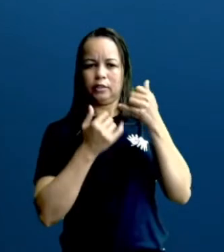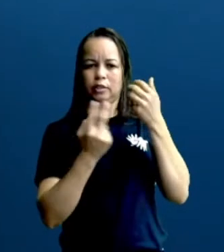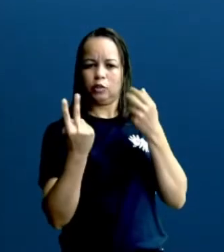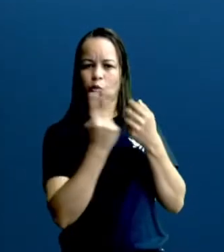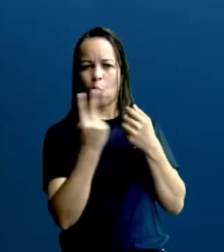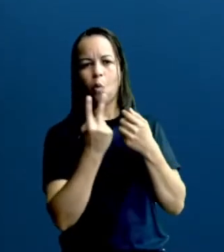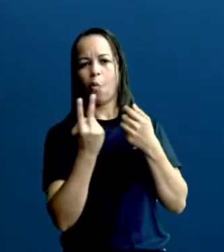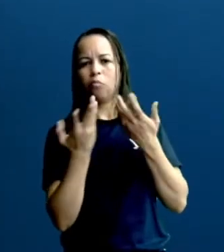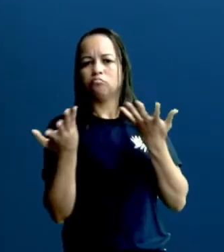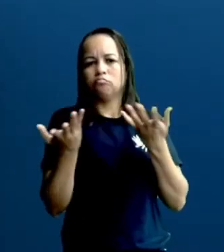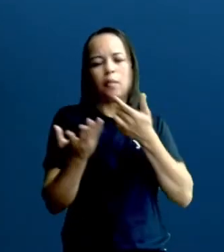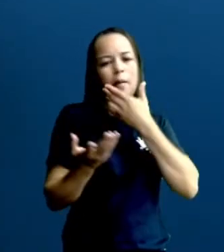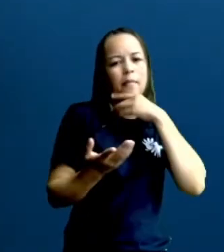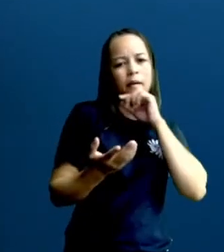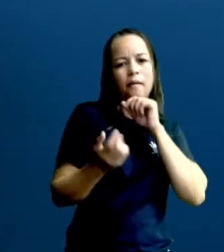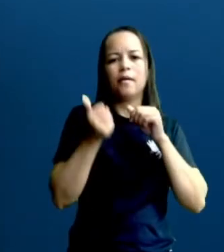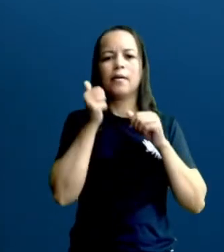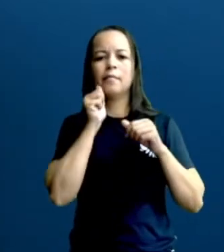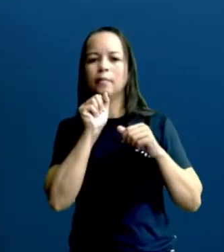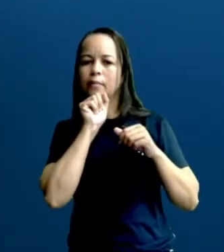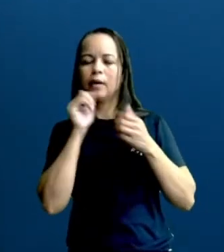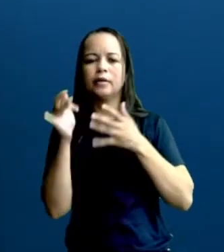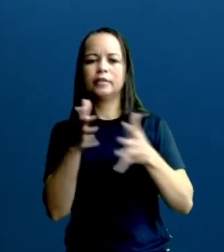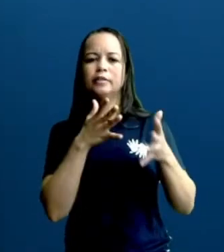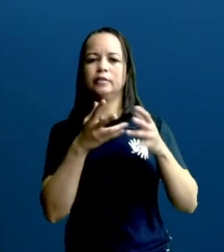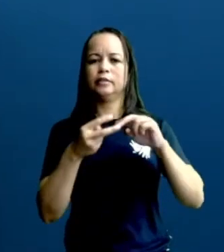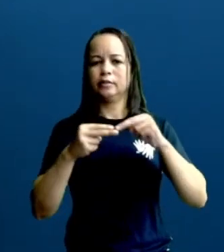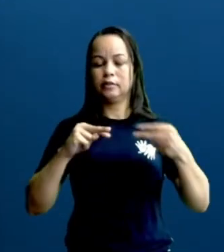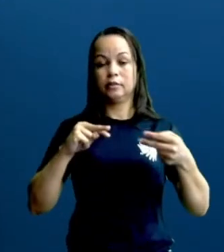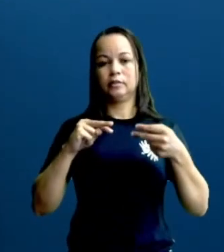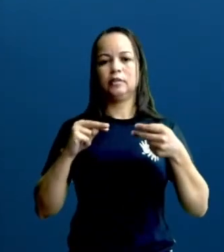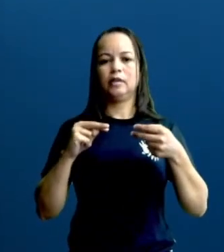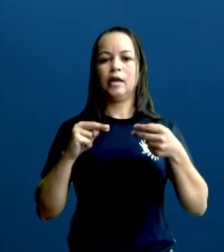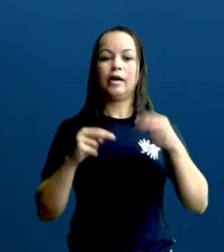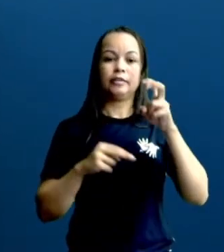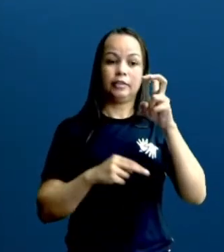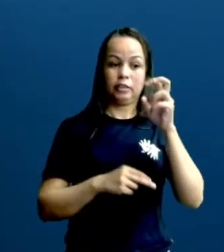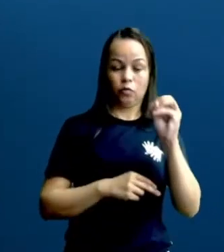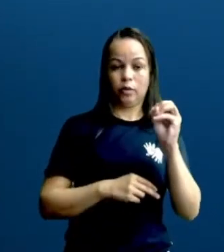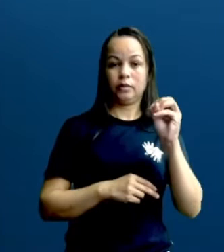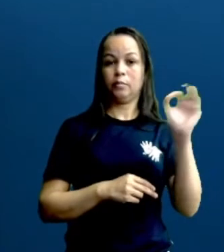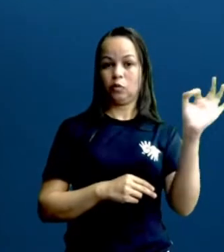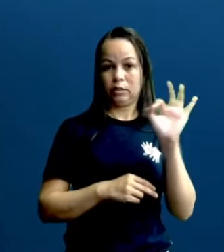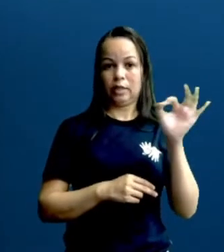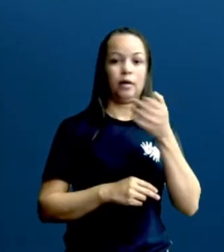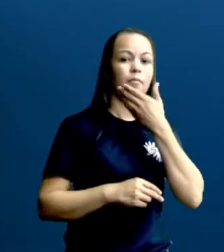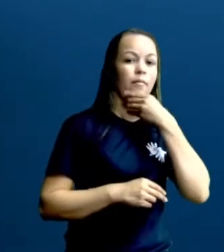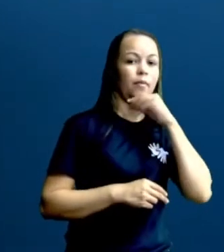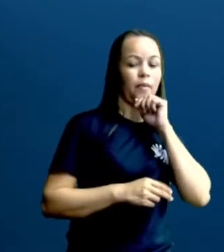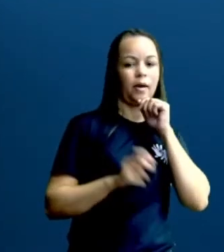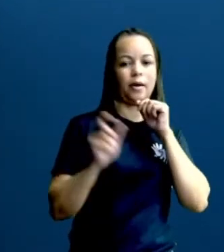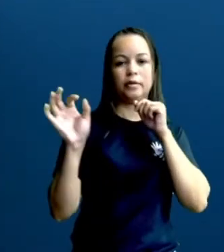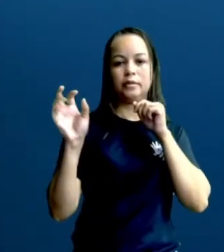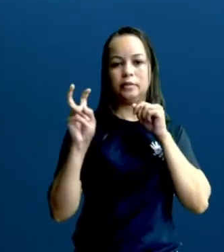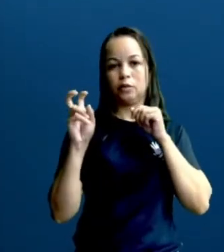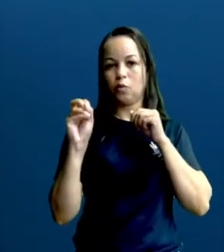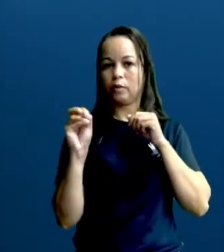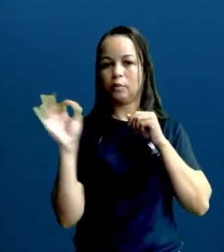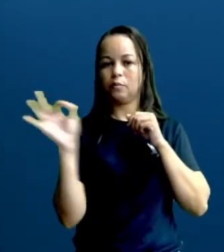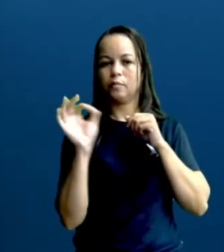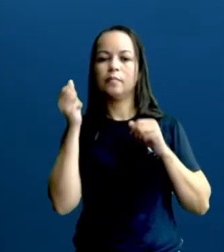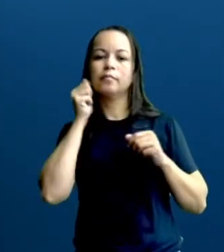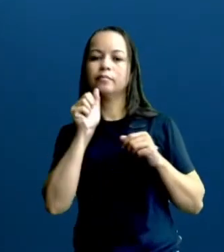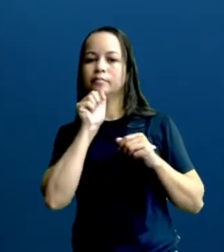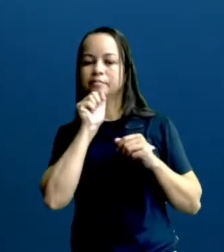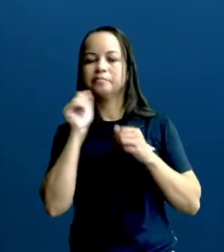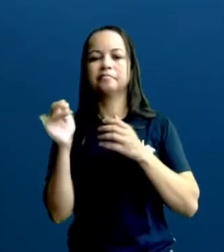você, geneticamente, genotipicamente, é formado por 50% de cada. E aqueles, apesar de você parecer externamente com um,